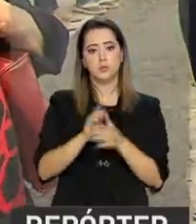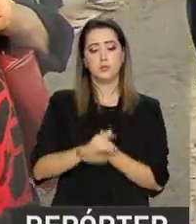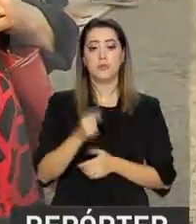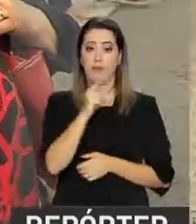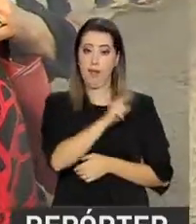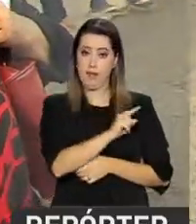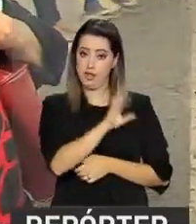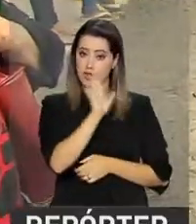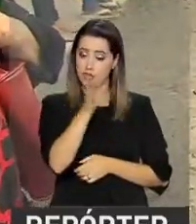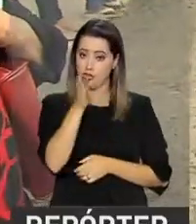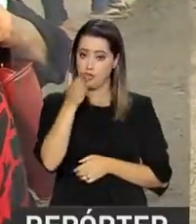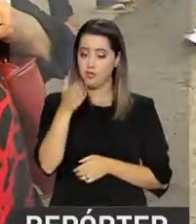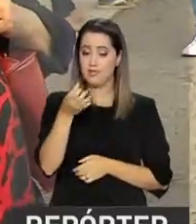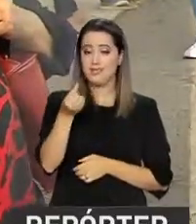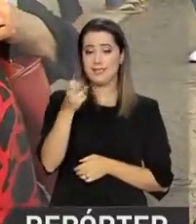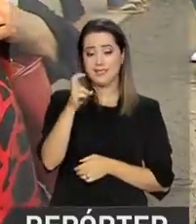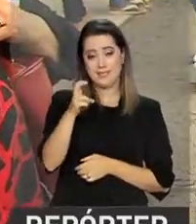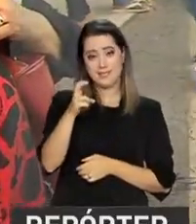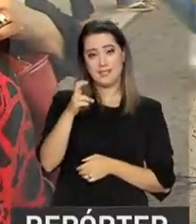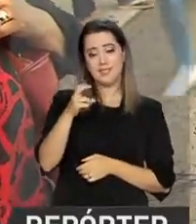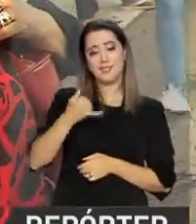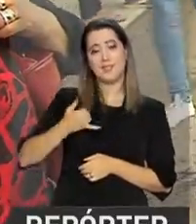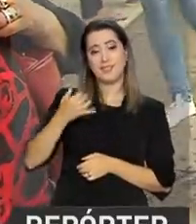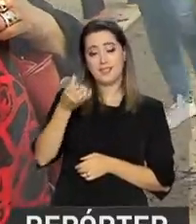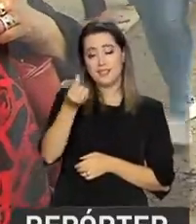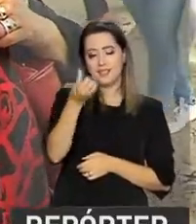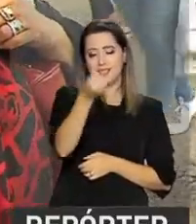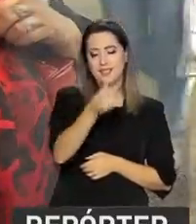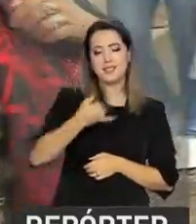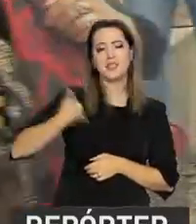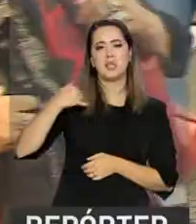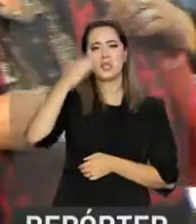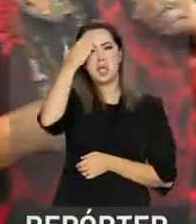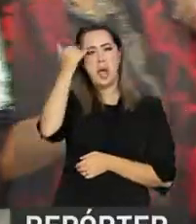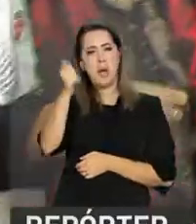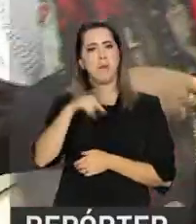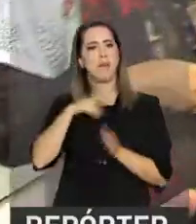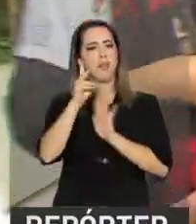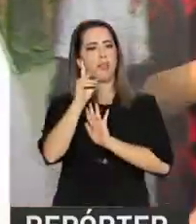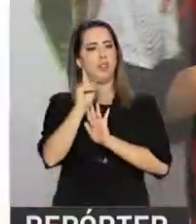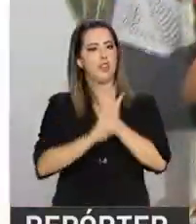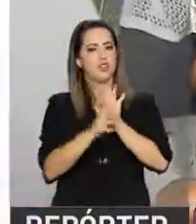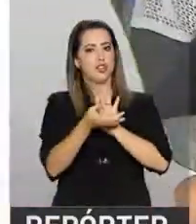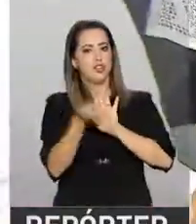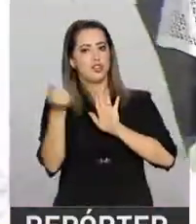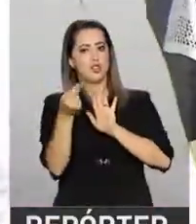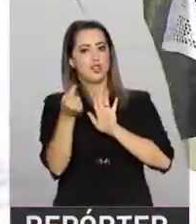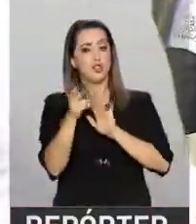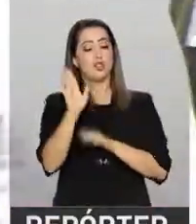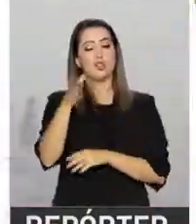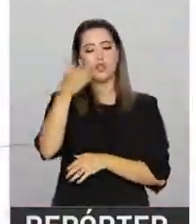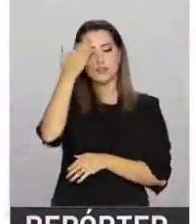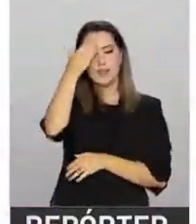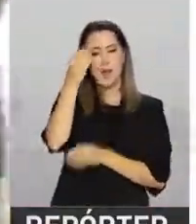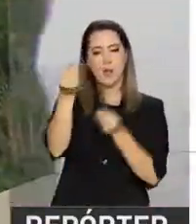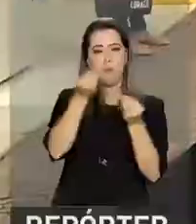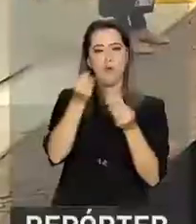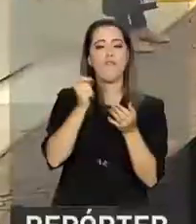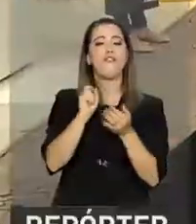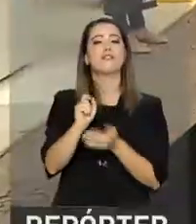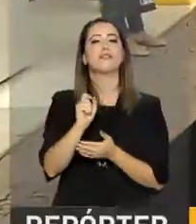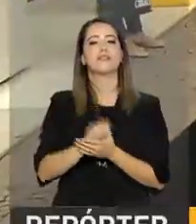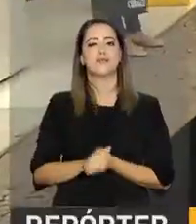franck freitas de 66 anos ficou sabendo que tem dinheiro para sacar no piso ele já sabe o que vai fazer